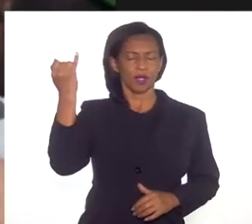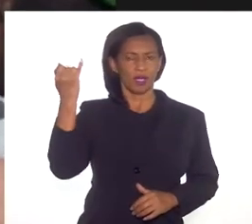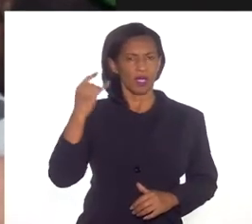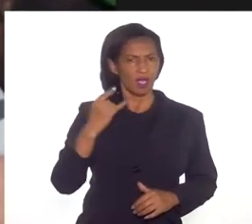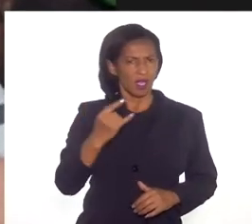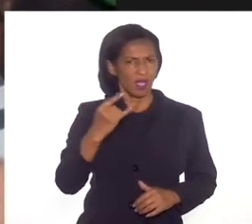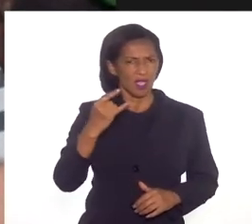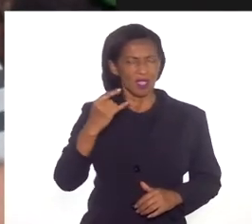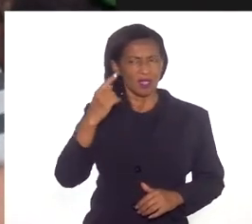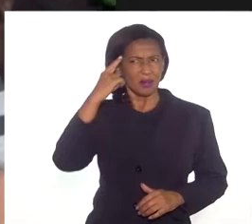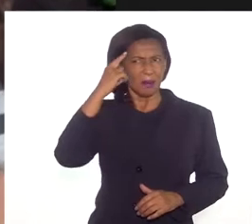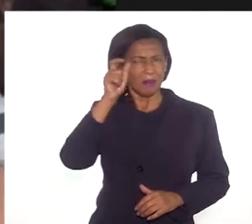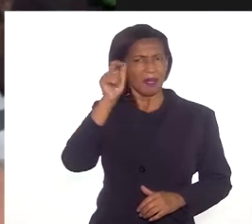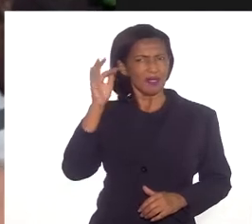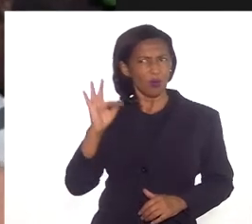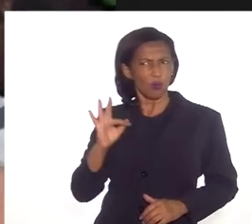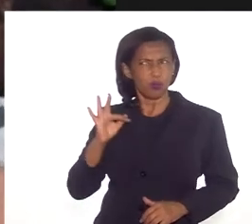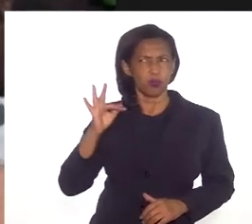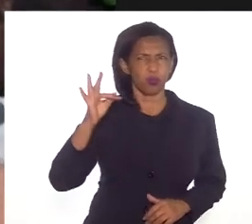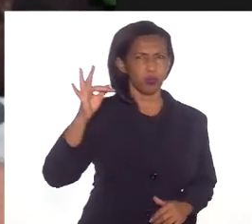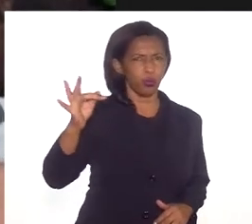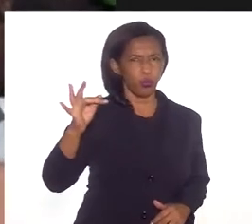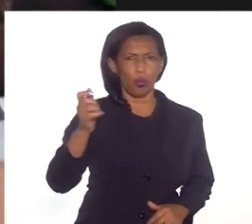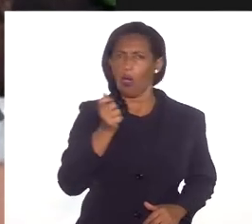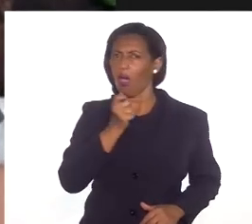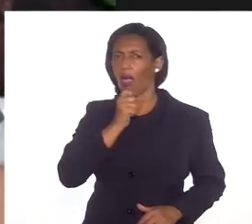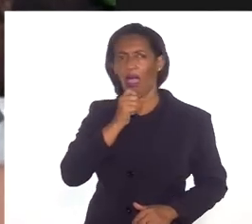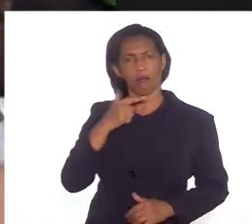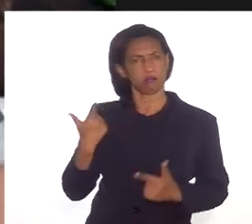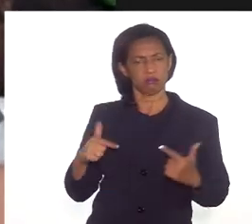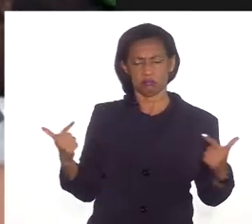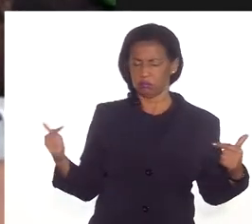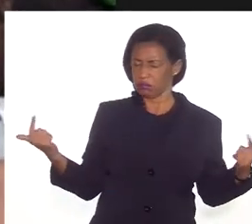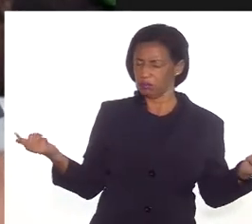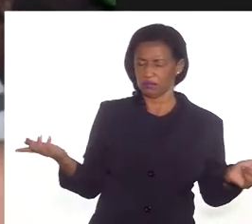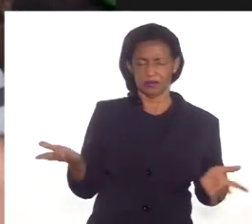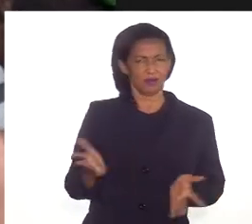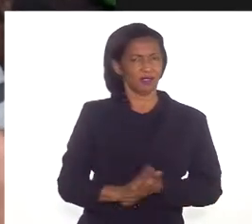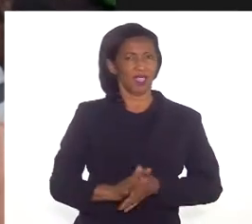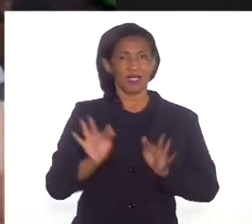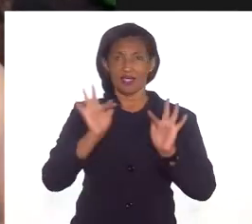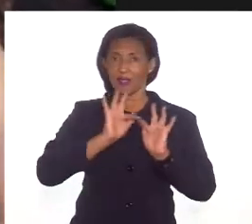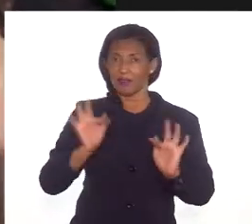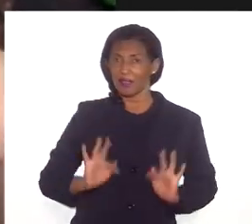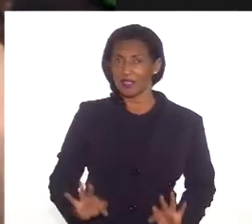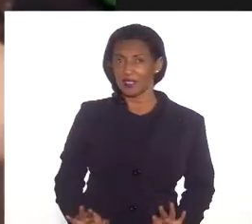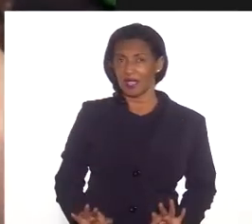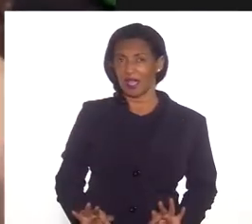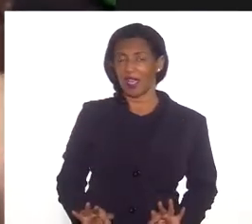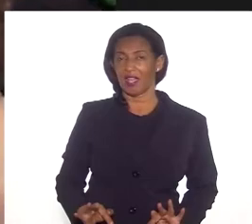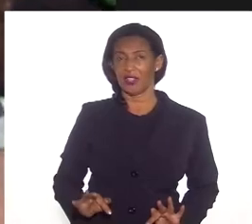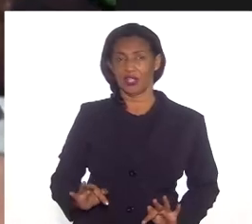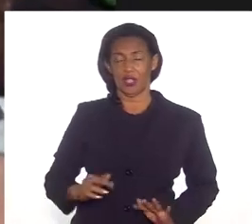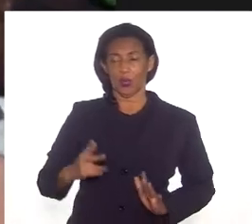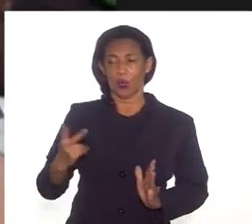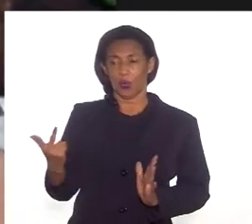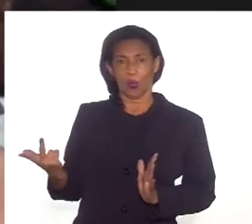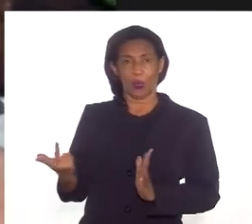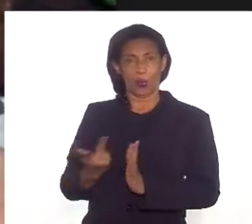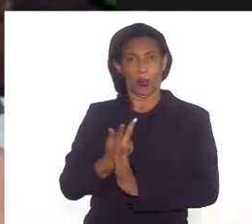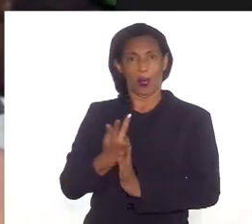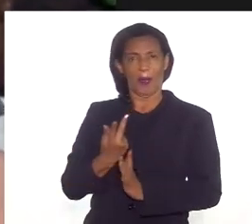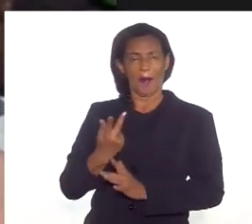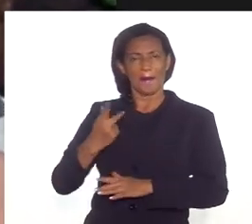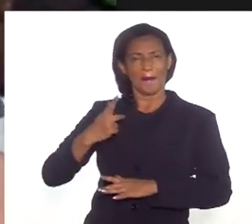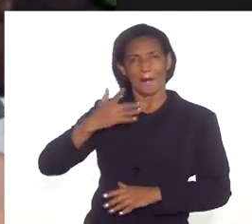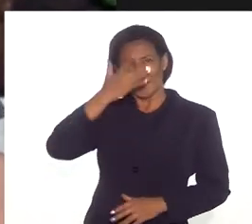sempre projetado para um tempo que nós não temos, que ninguém tem. E que a felicidade ou a realização pessoal,